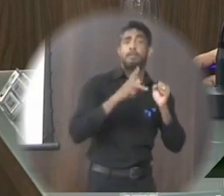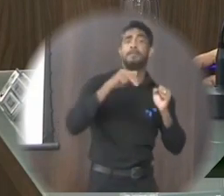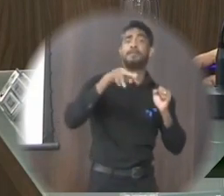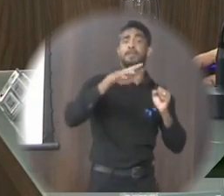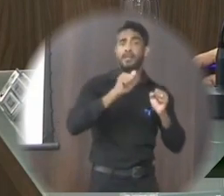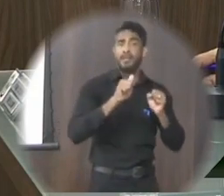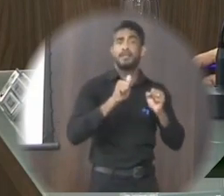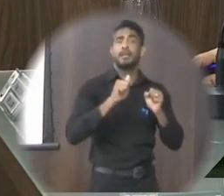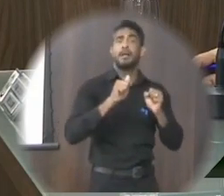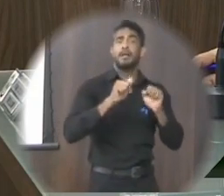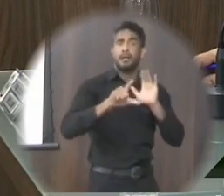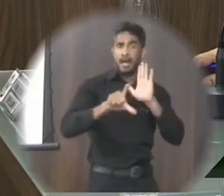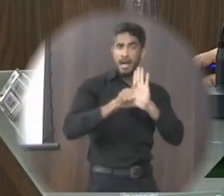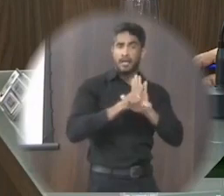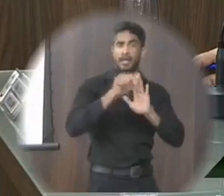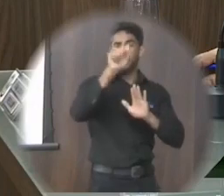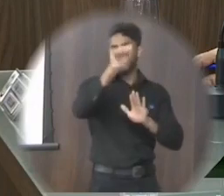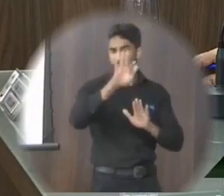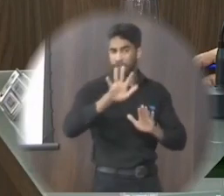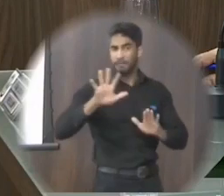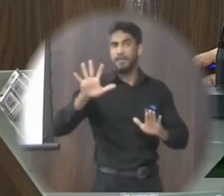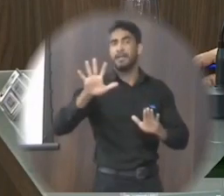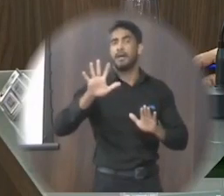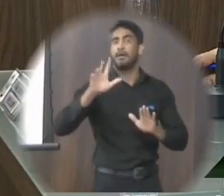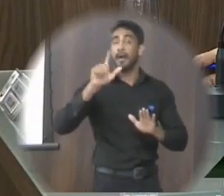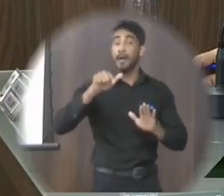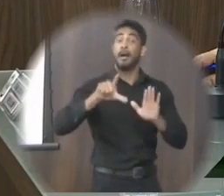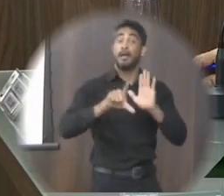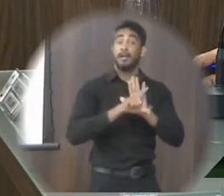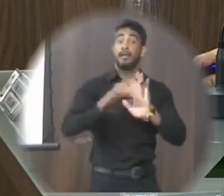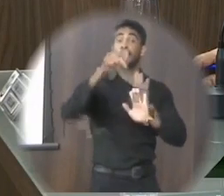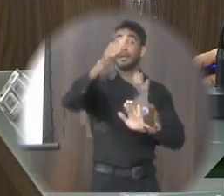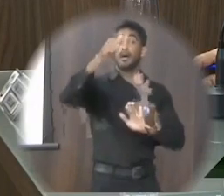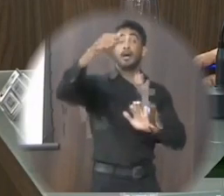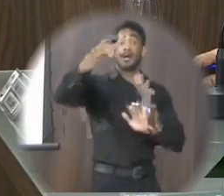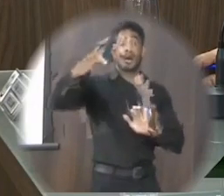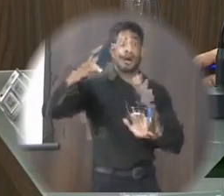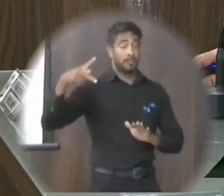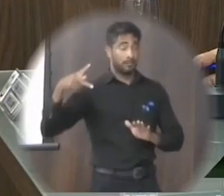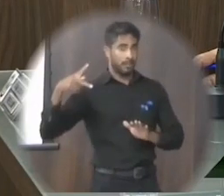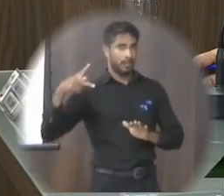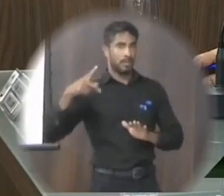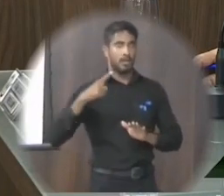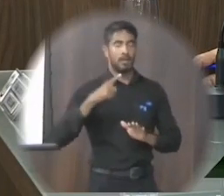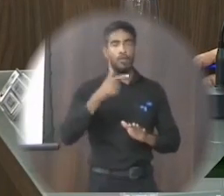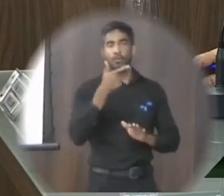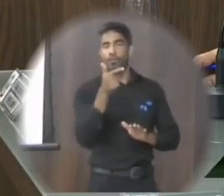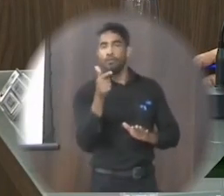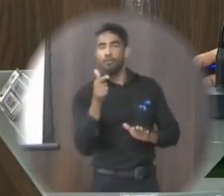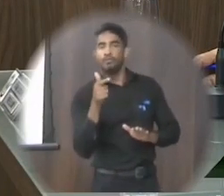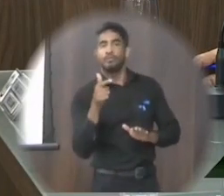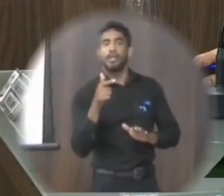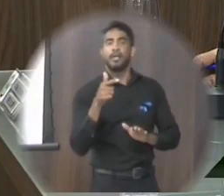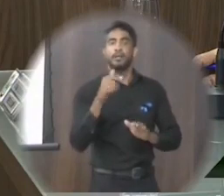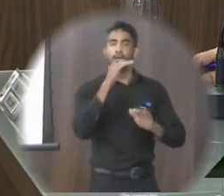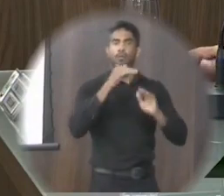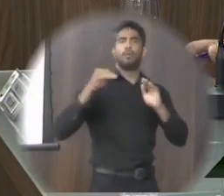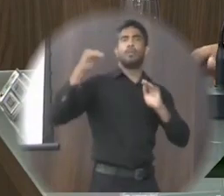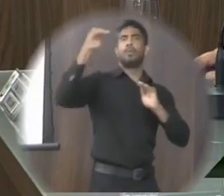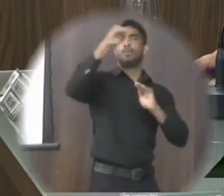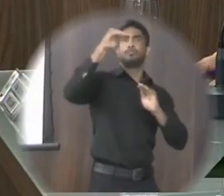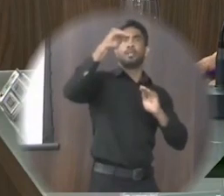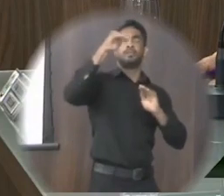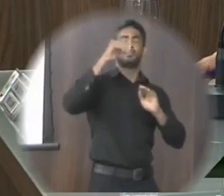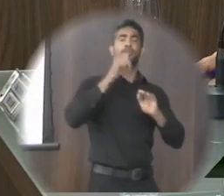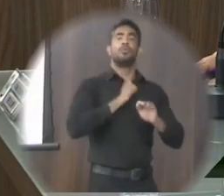federal, que é a lei das aposentadorias, não mais permite um teto